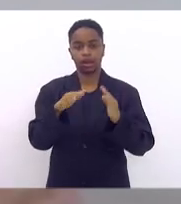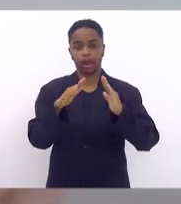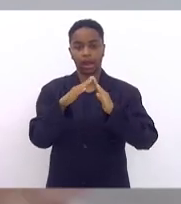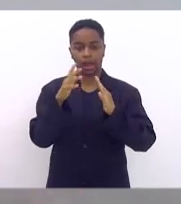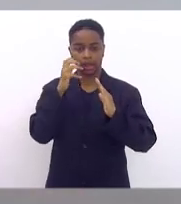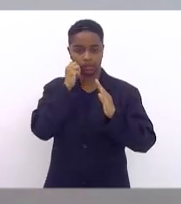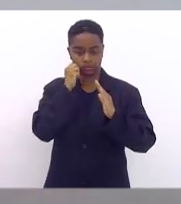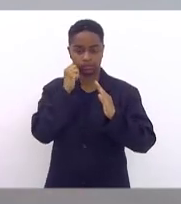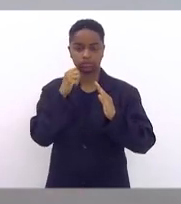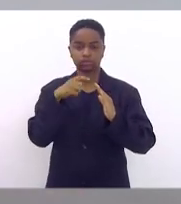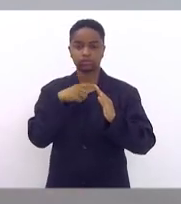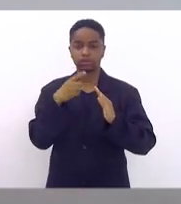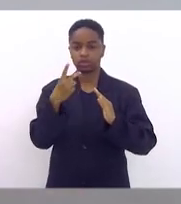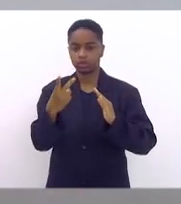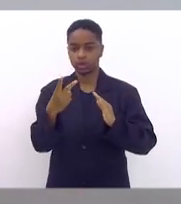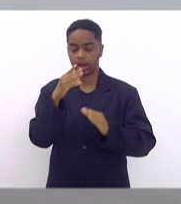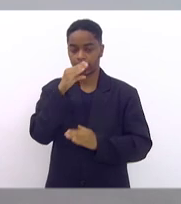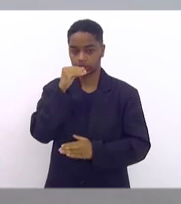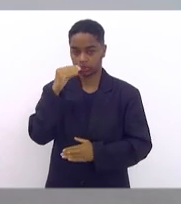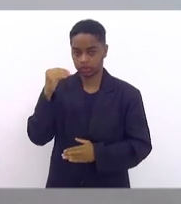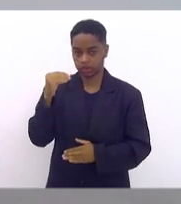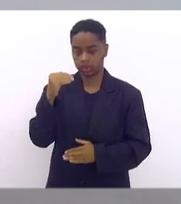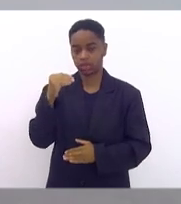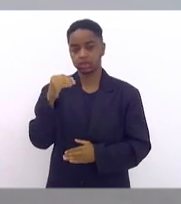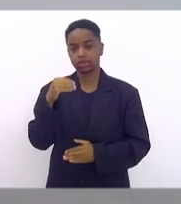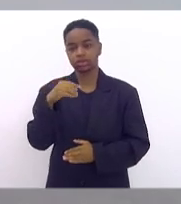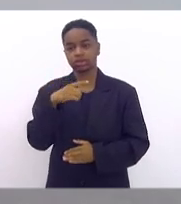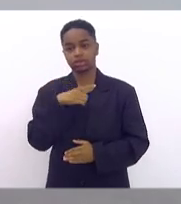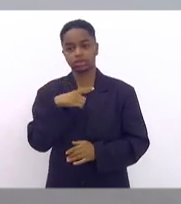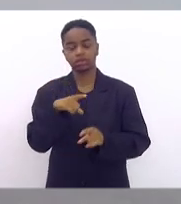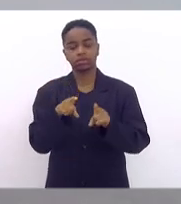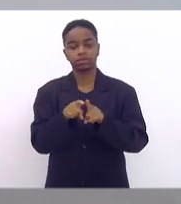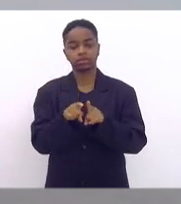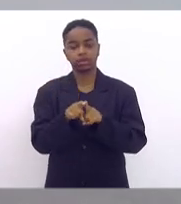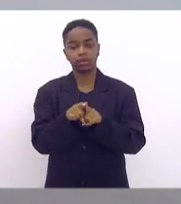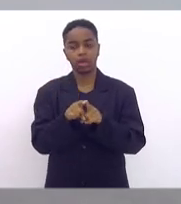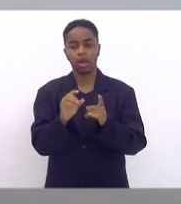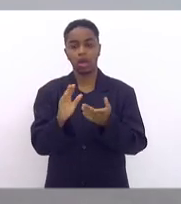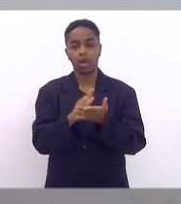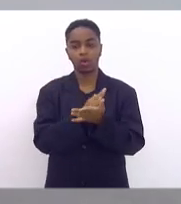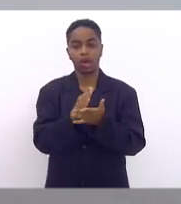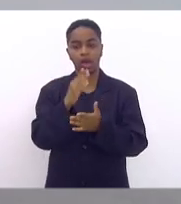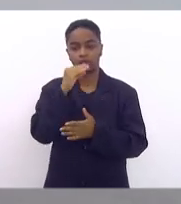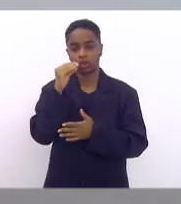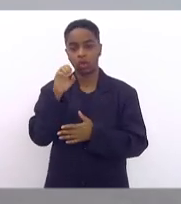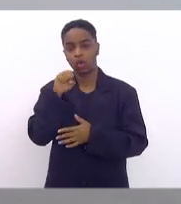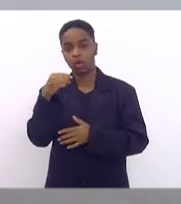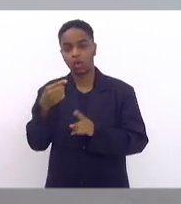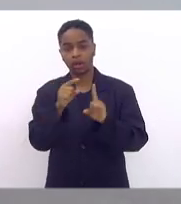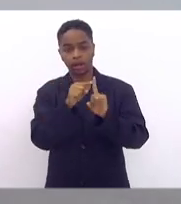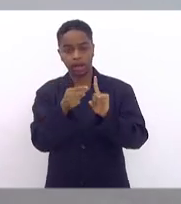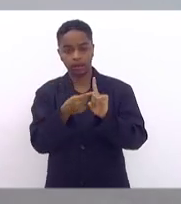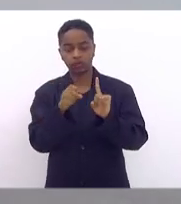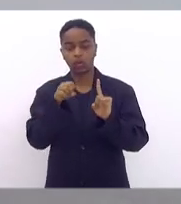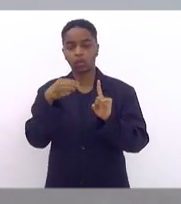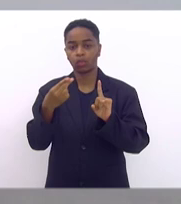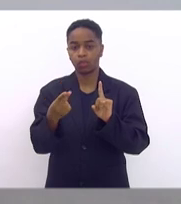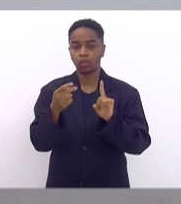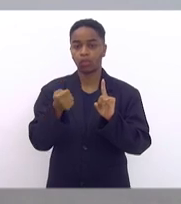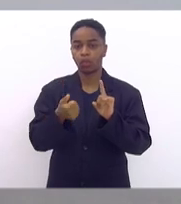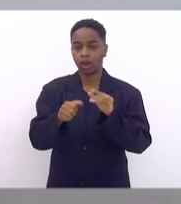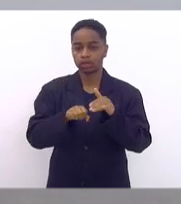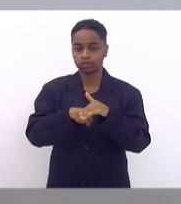dia, 2 adolescentes, sendo um desses de adolescentes que estão ou grávidas ou já têm seus bebês porque